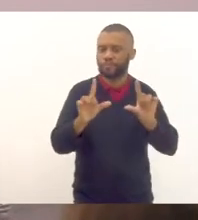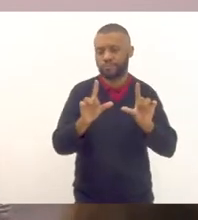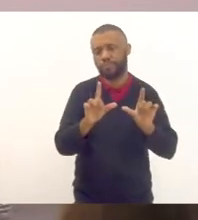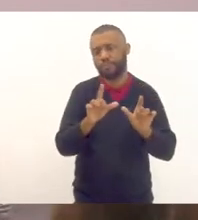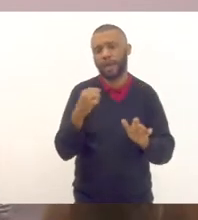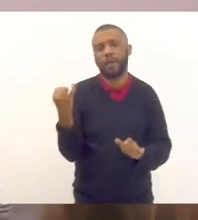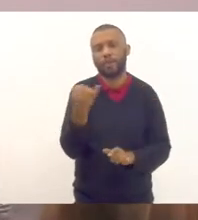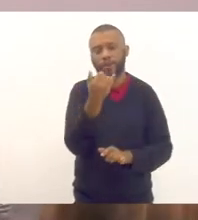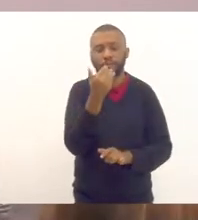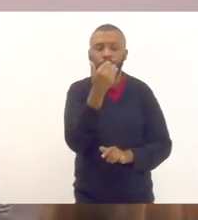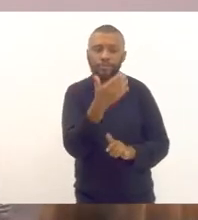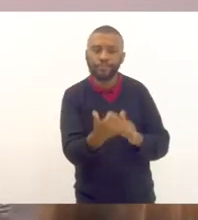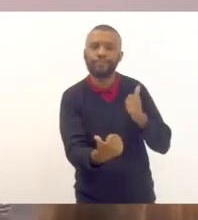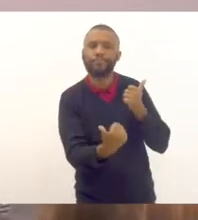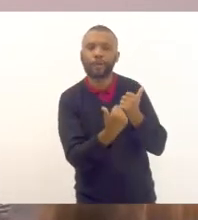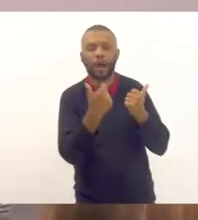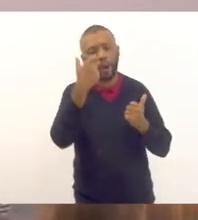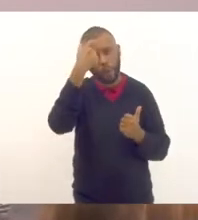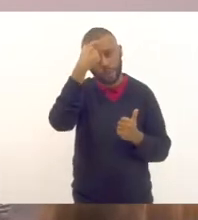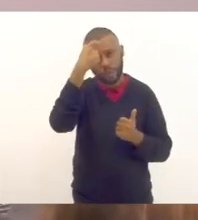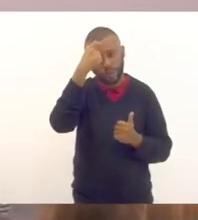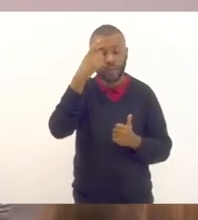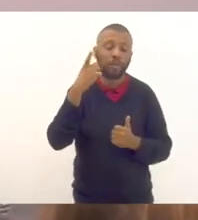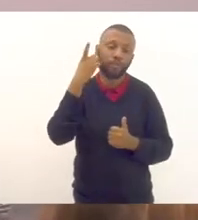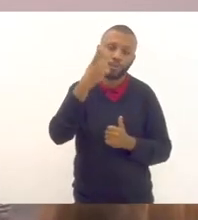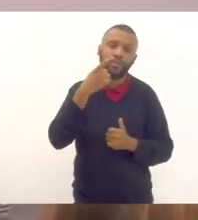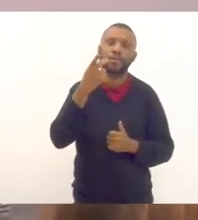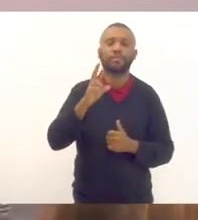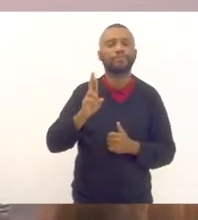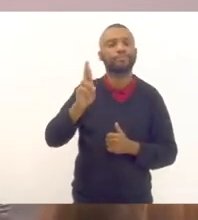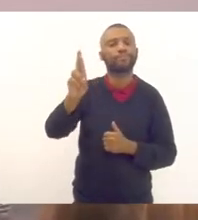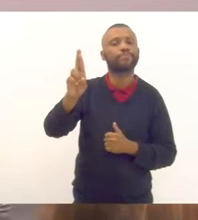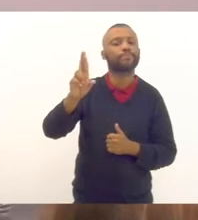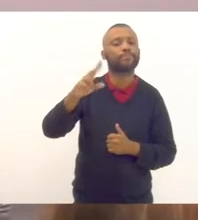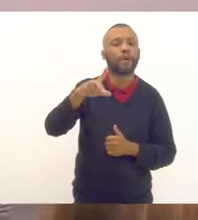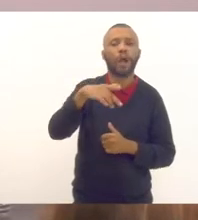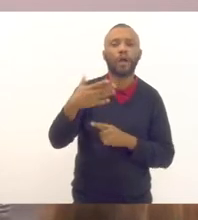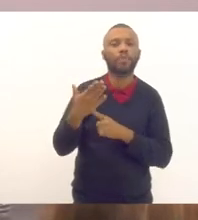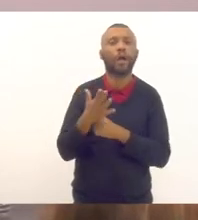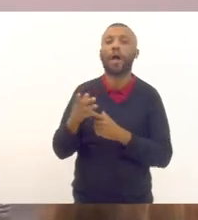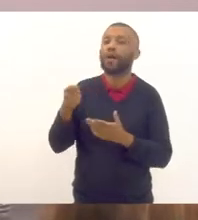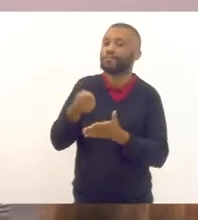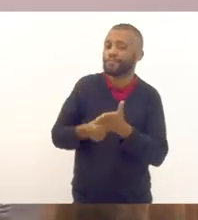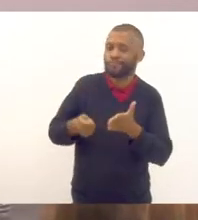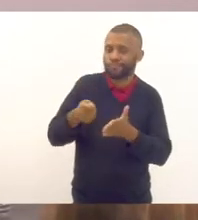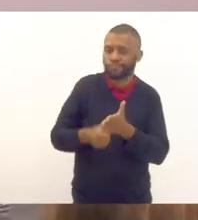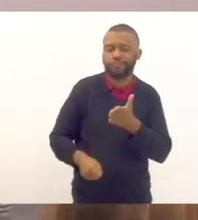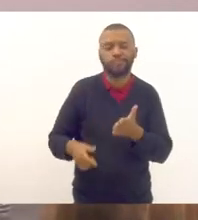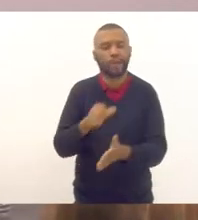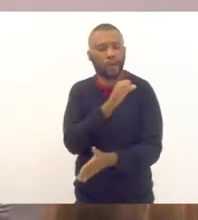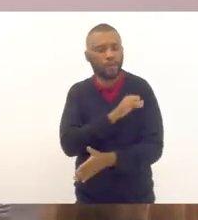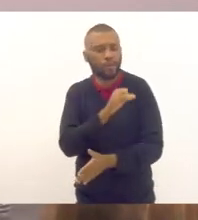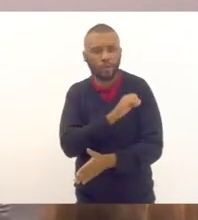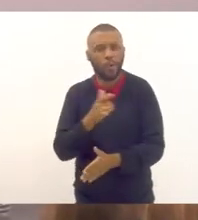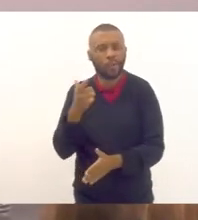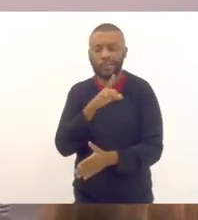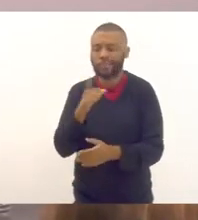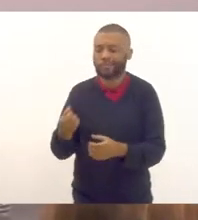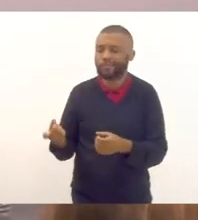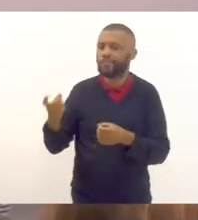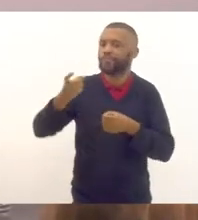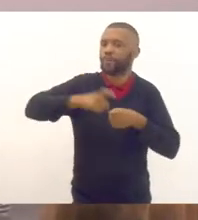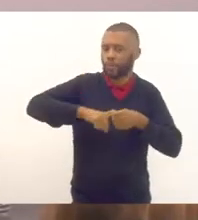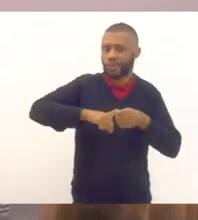de bons deputados para nos representarem e nos ajudarem nessa luta para devolver ao Rio de Janeiro a posição que ele não devia ter